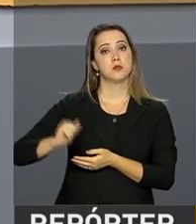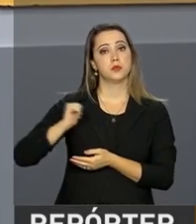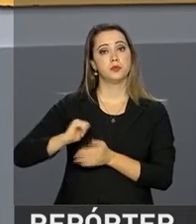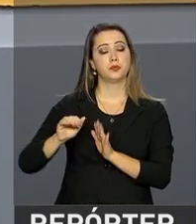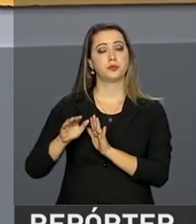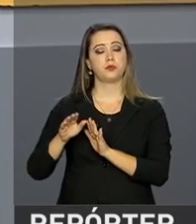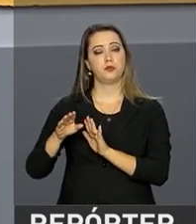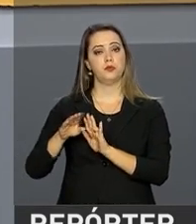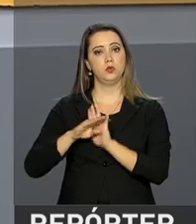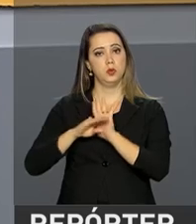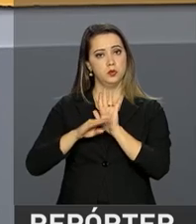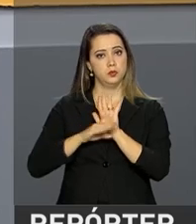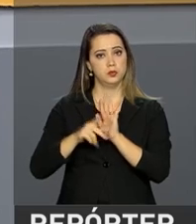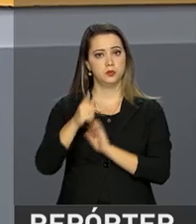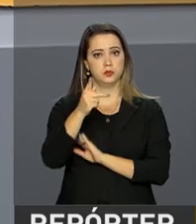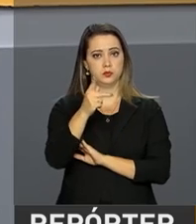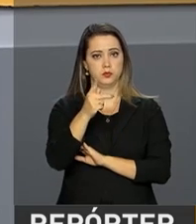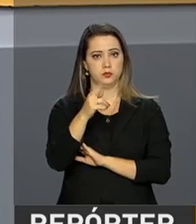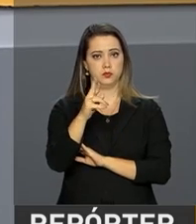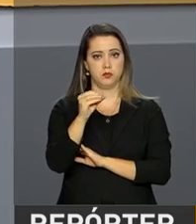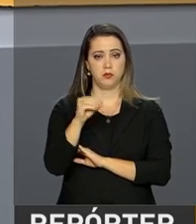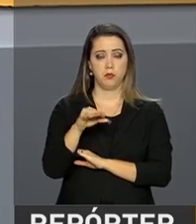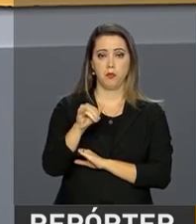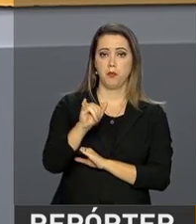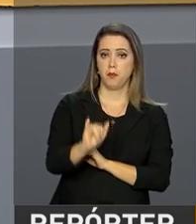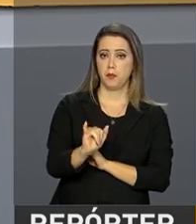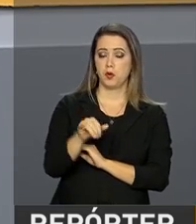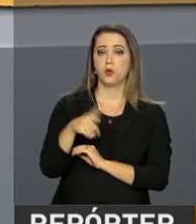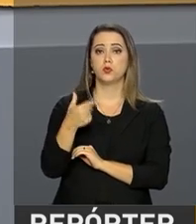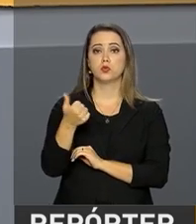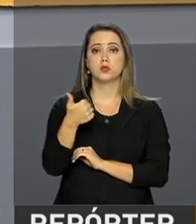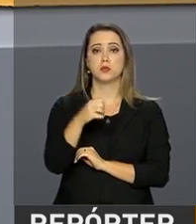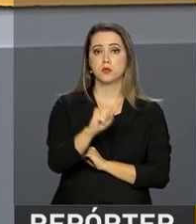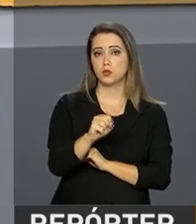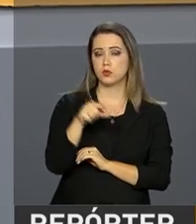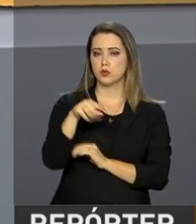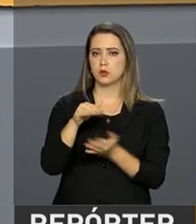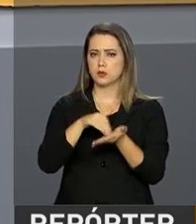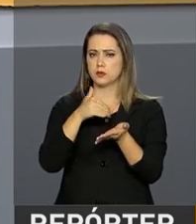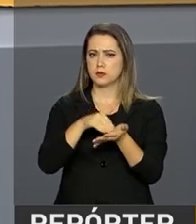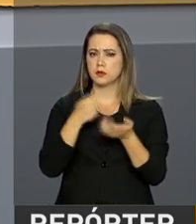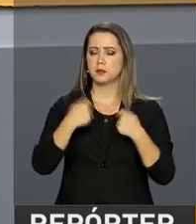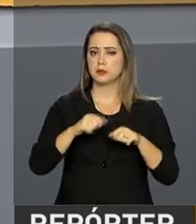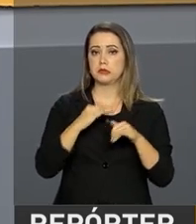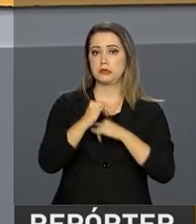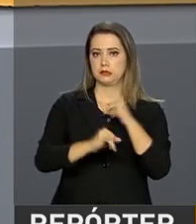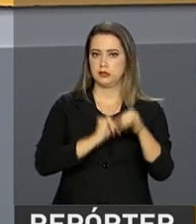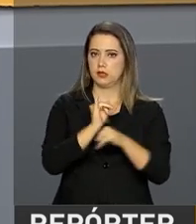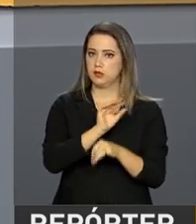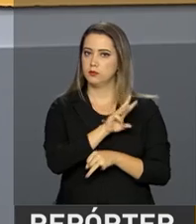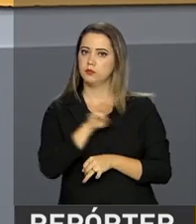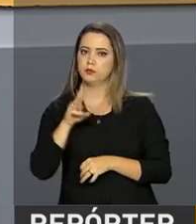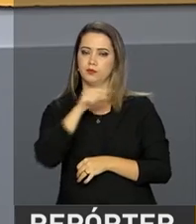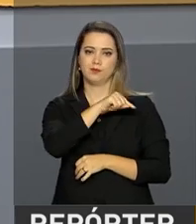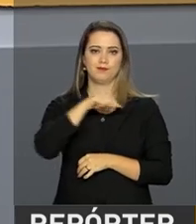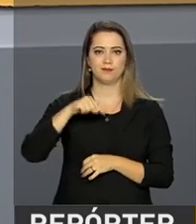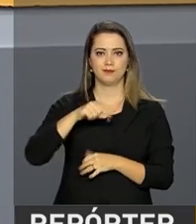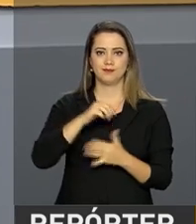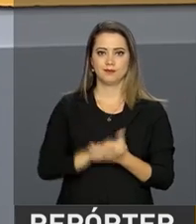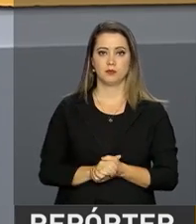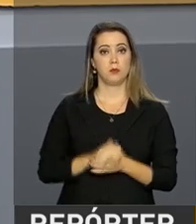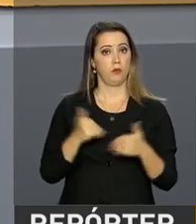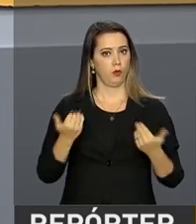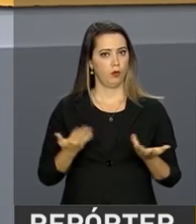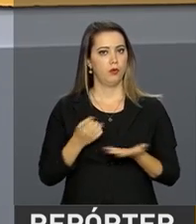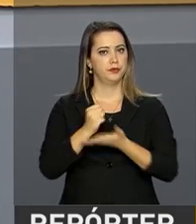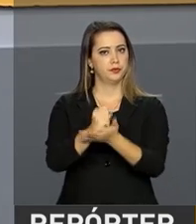programa Universidade para Todos para o primeiro semestre de 2018. A inscrição deve ser feita pela internet no site do ProUni.